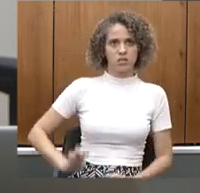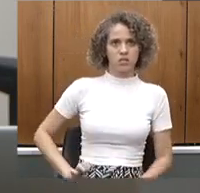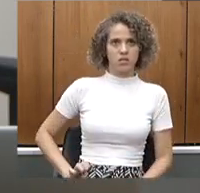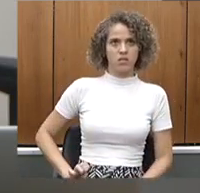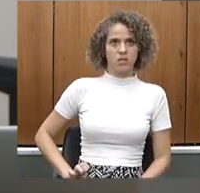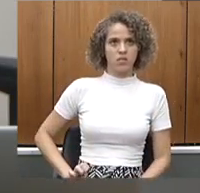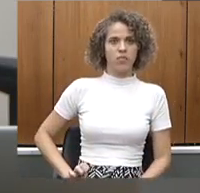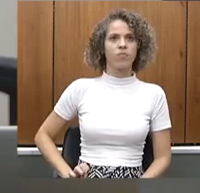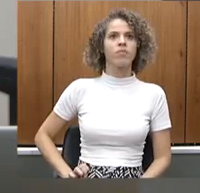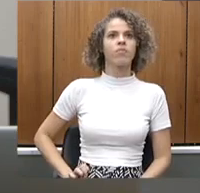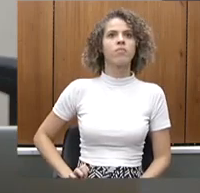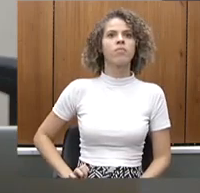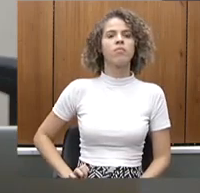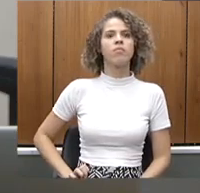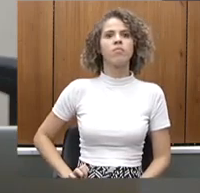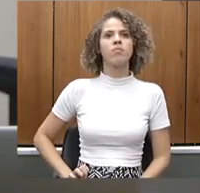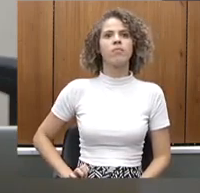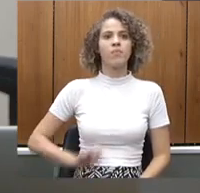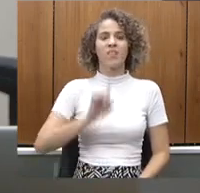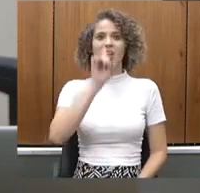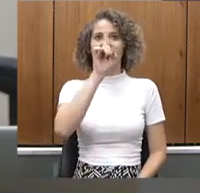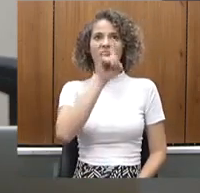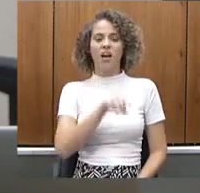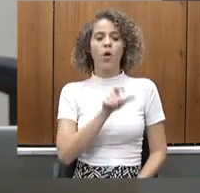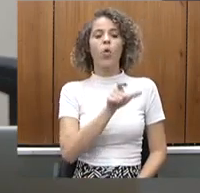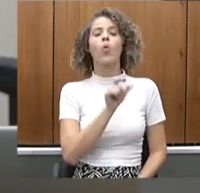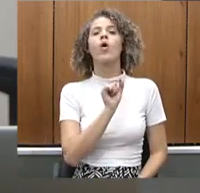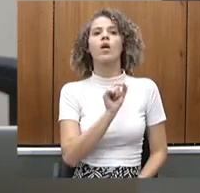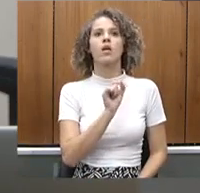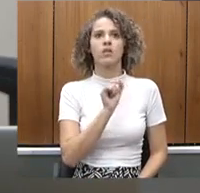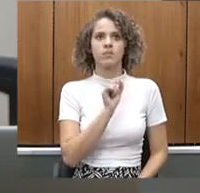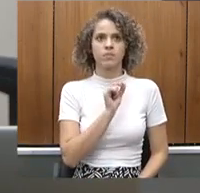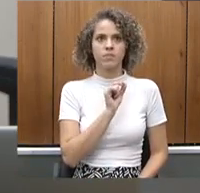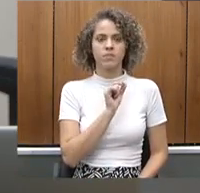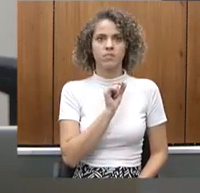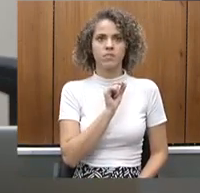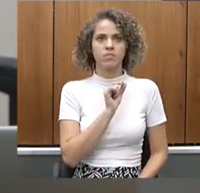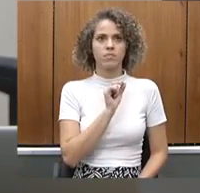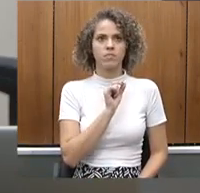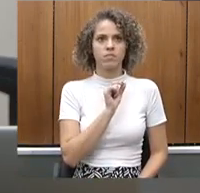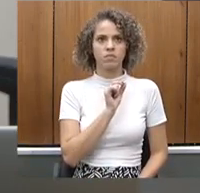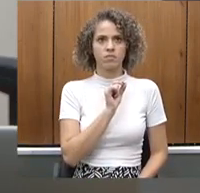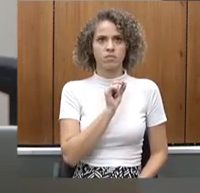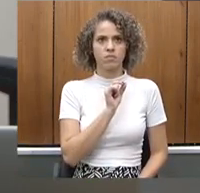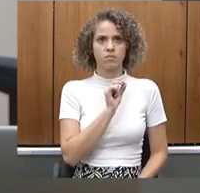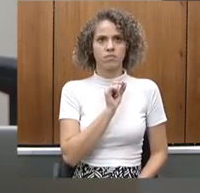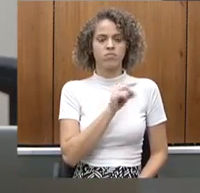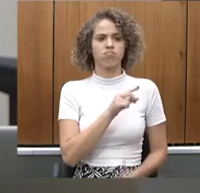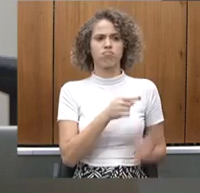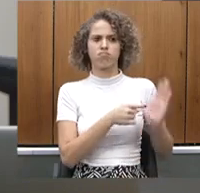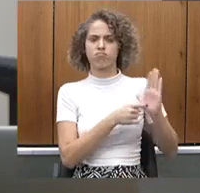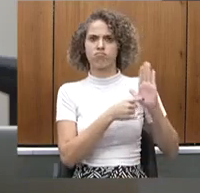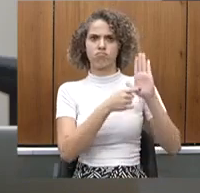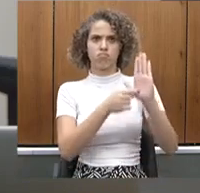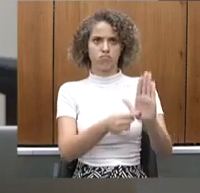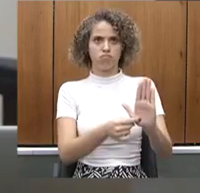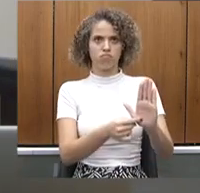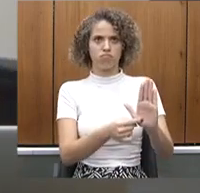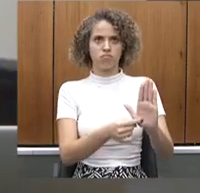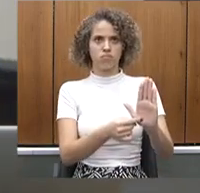então instituição ela vem aqui e nos dá uma demonstração assim de